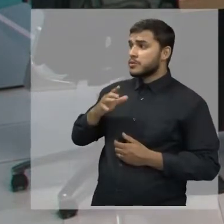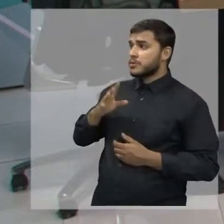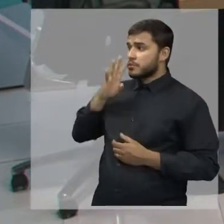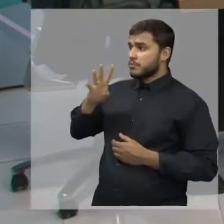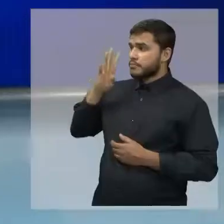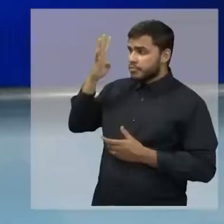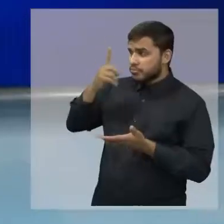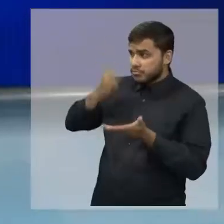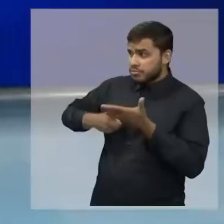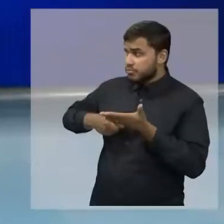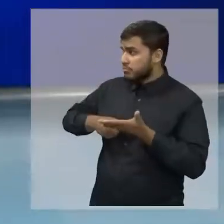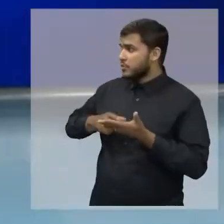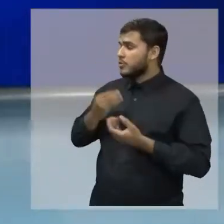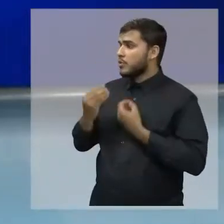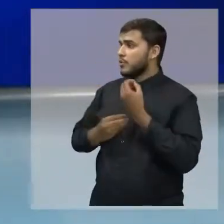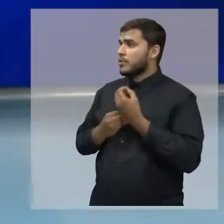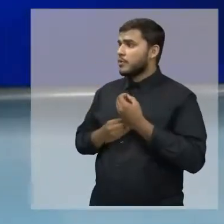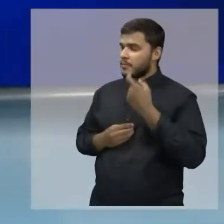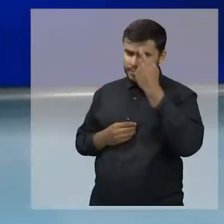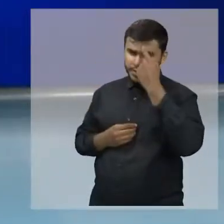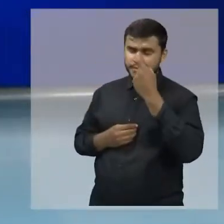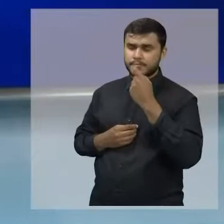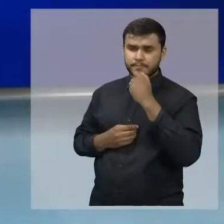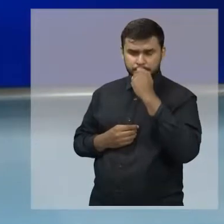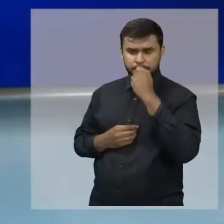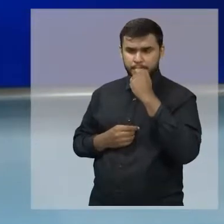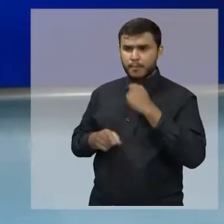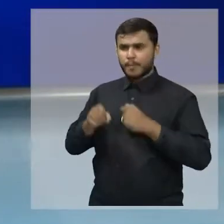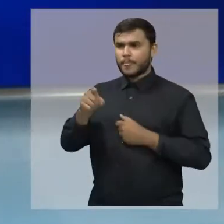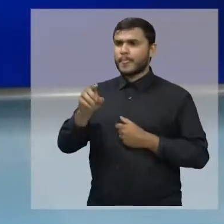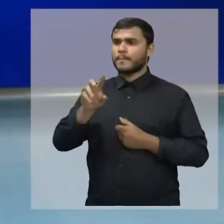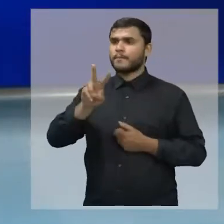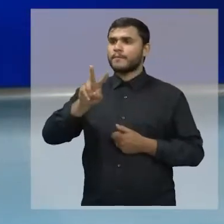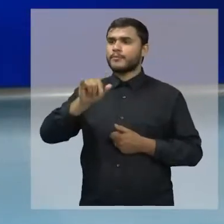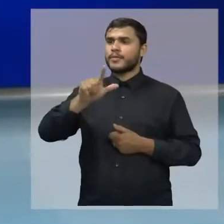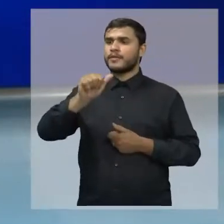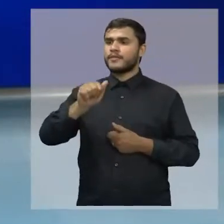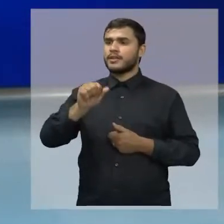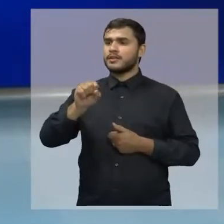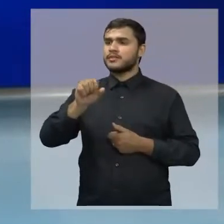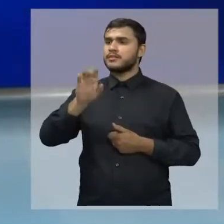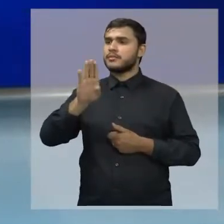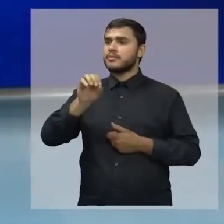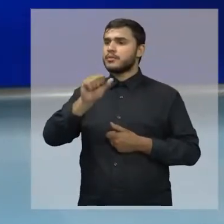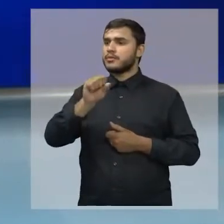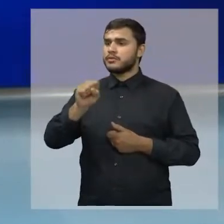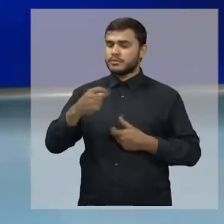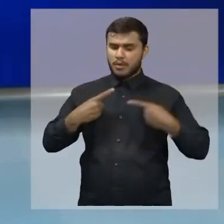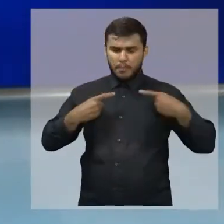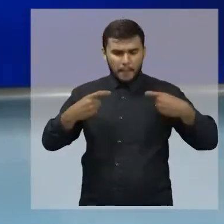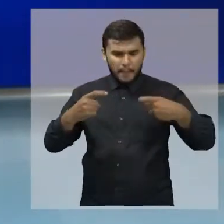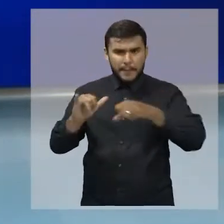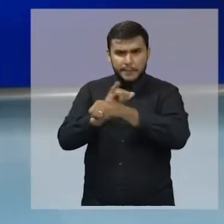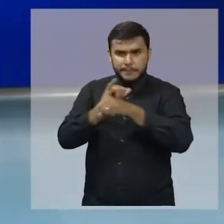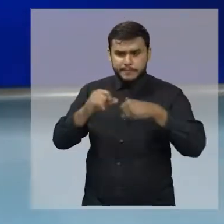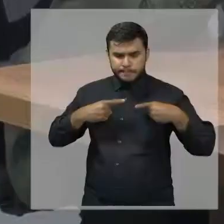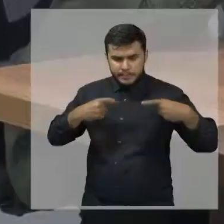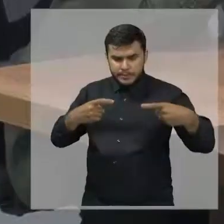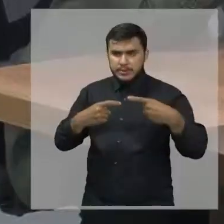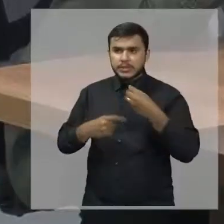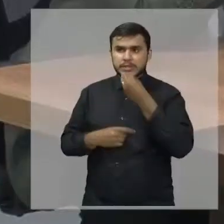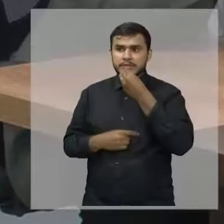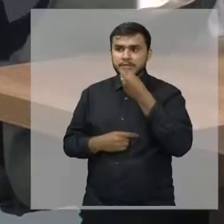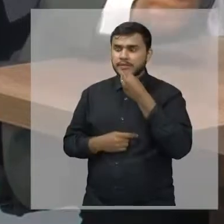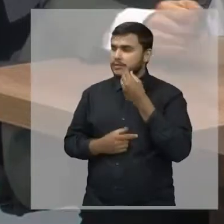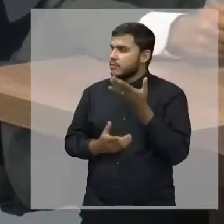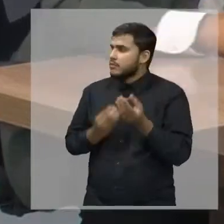Agora, a previsão dele é muito ruim, né? Ele, como estrategista de guerra, a tendência era perder. Arnaldo,